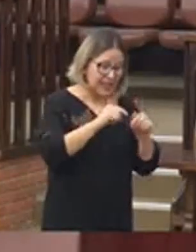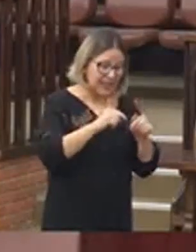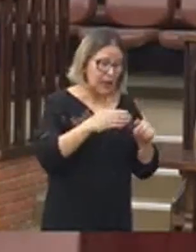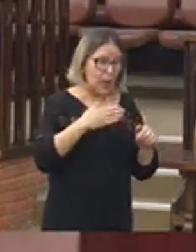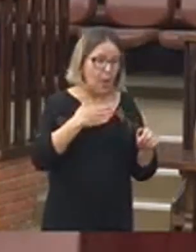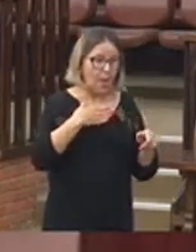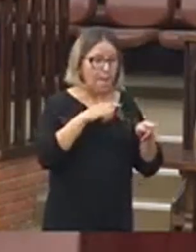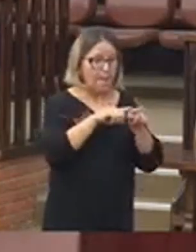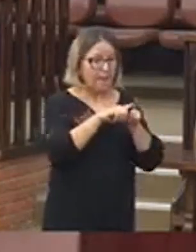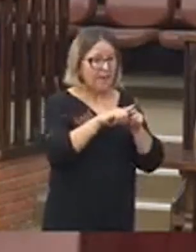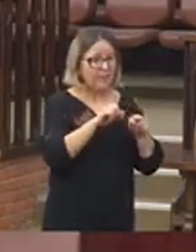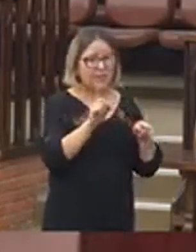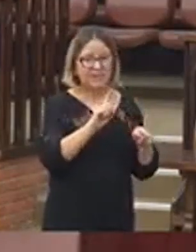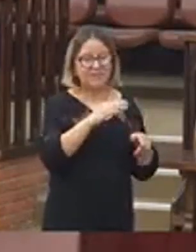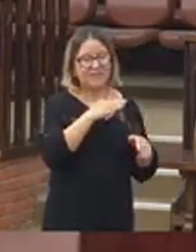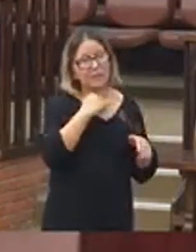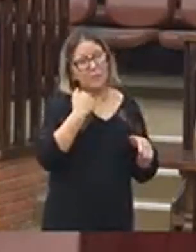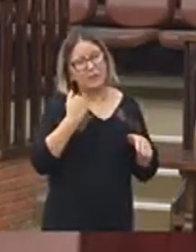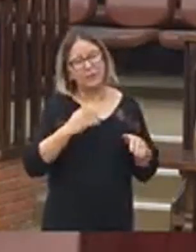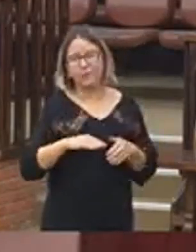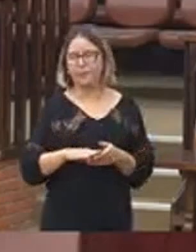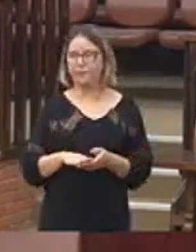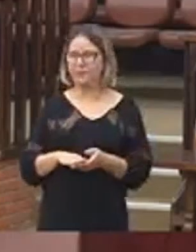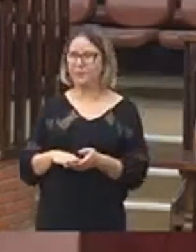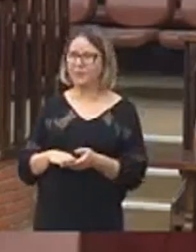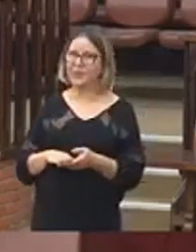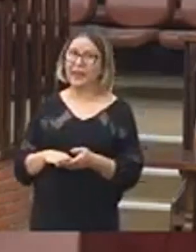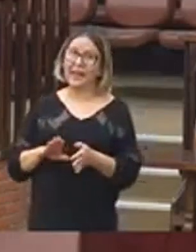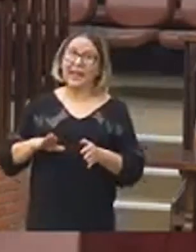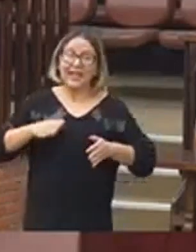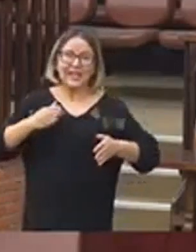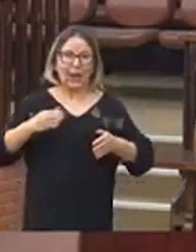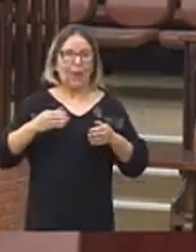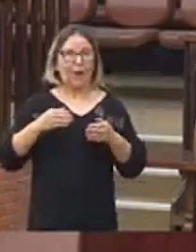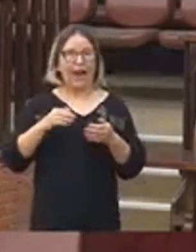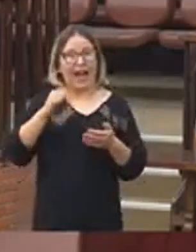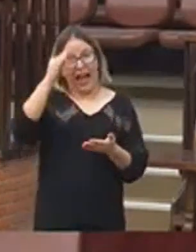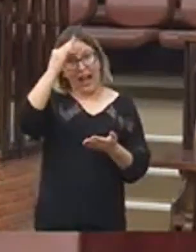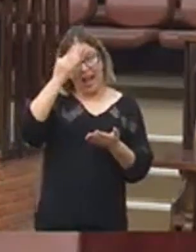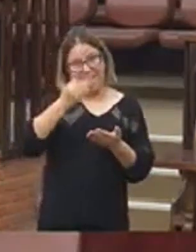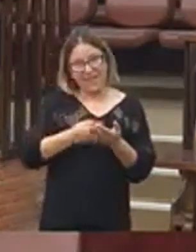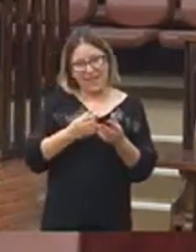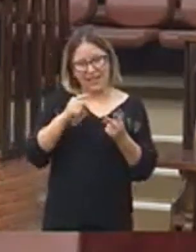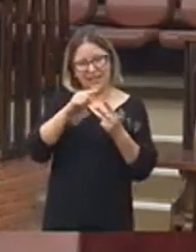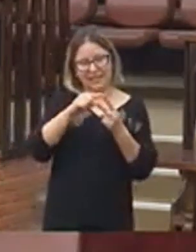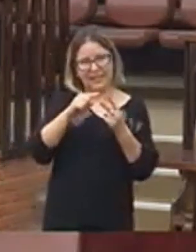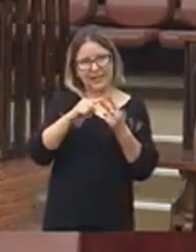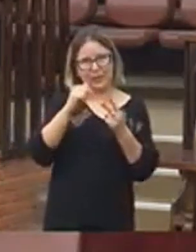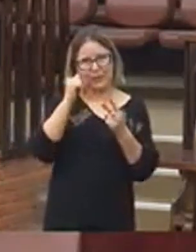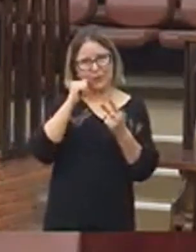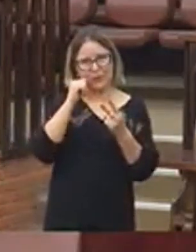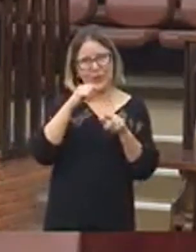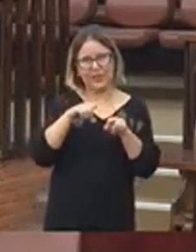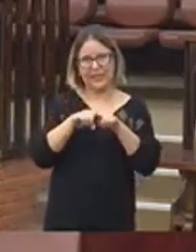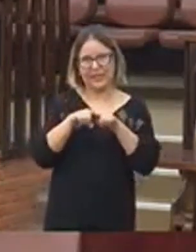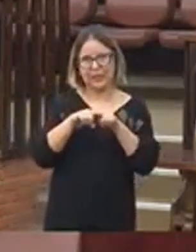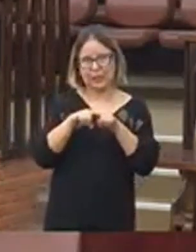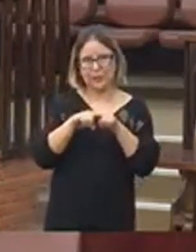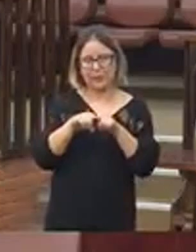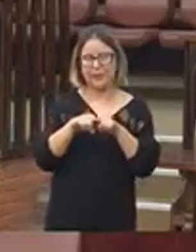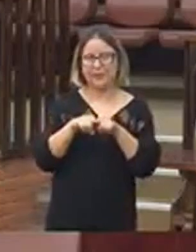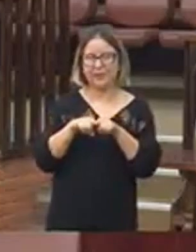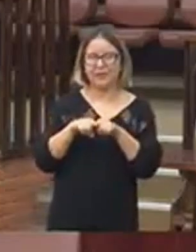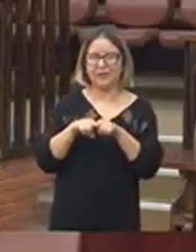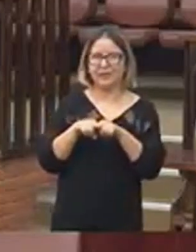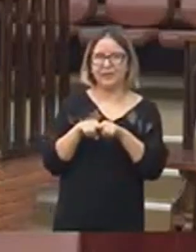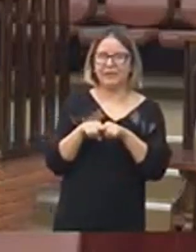segunda questão: a fé dessas duas irmãs estava restrita ao evento da